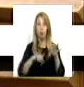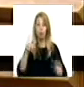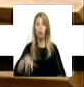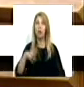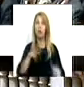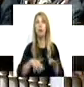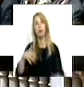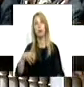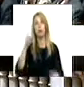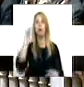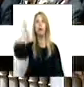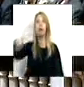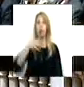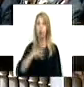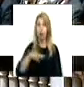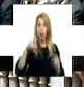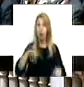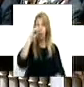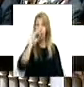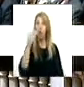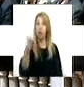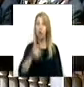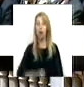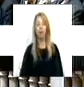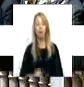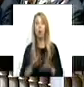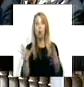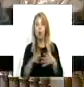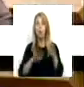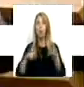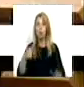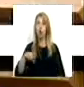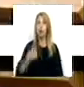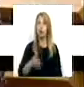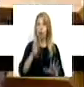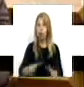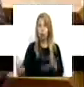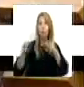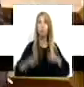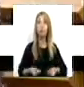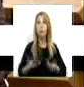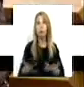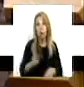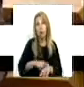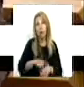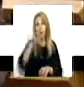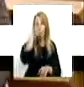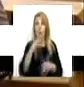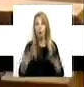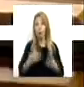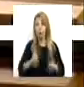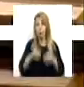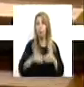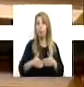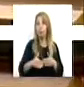da República. Eu quero aqui lembrar que, por parte do Grupo Parlamentar dos Verdes, já recebemos, nesta mesma legislatura em que nos encontramos,